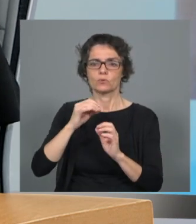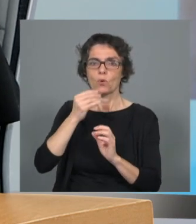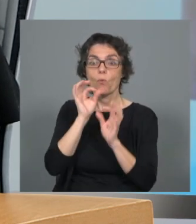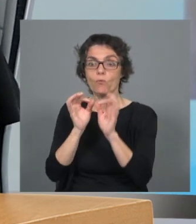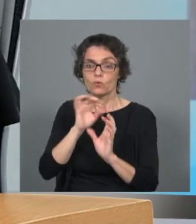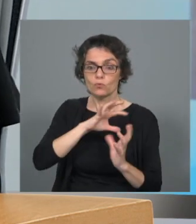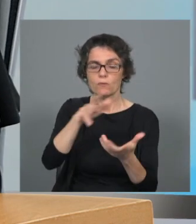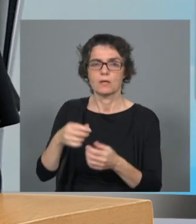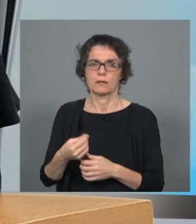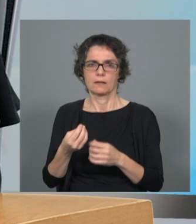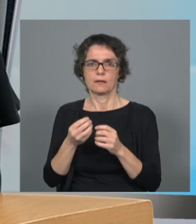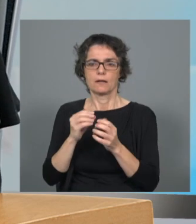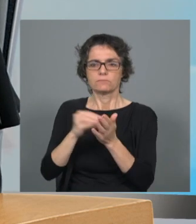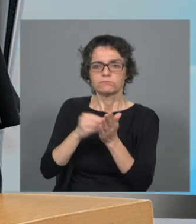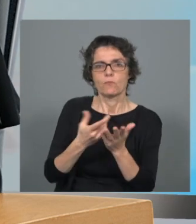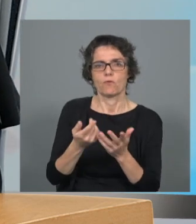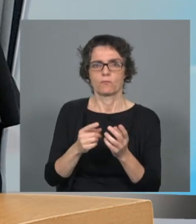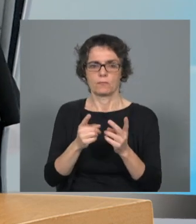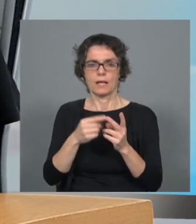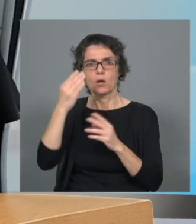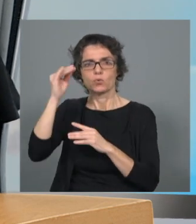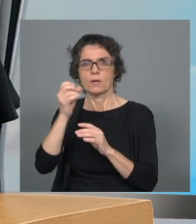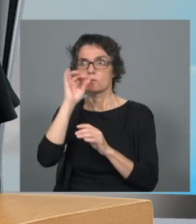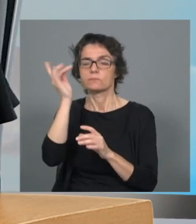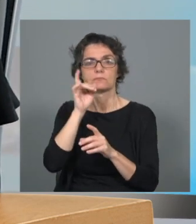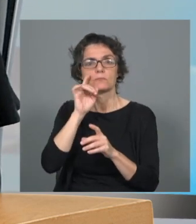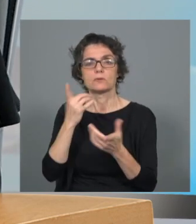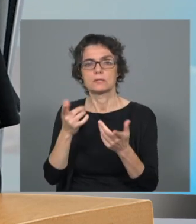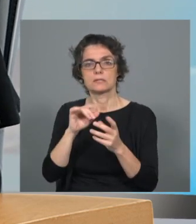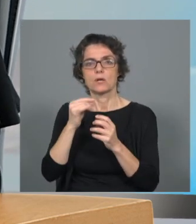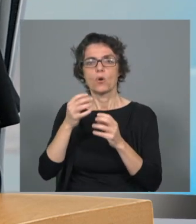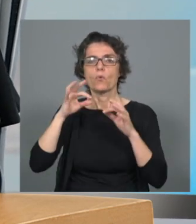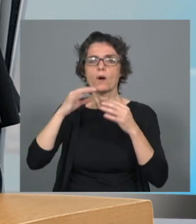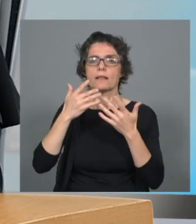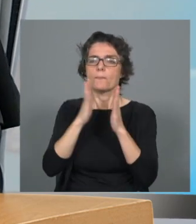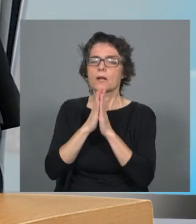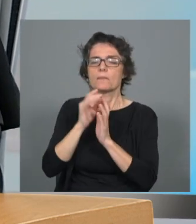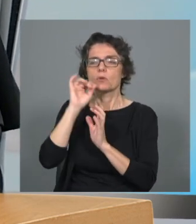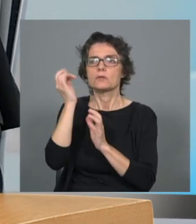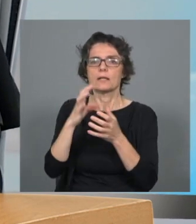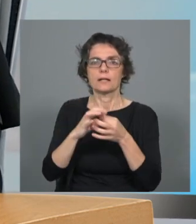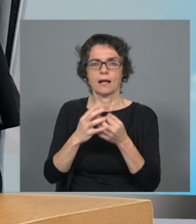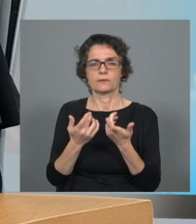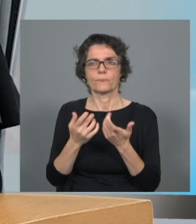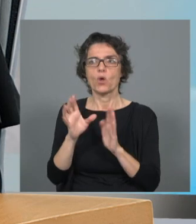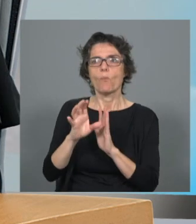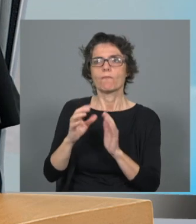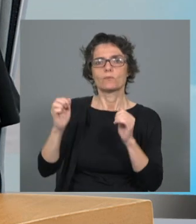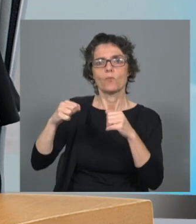dos pobres, a uma educação ecológica, a uma espiritualidade ecológica, a um pacto, podemos dizer,